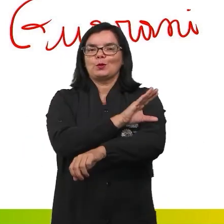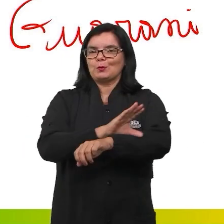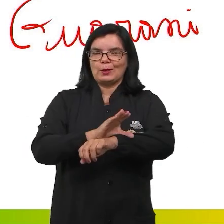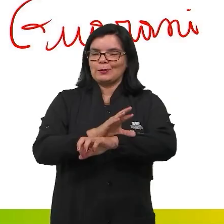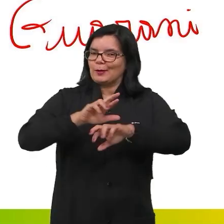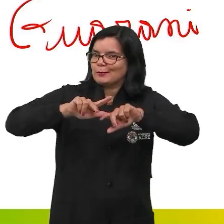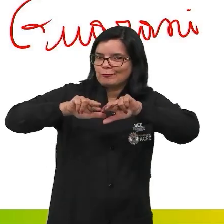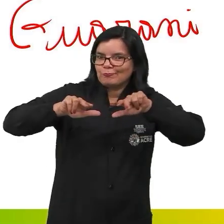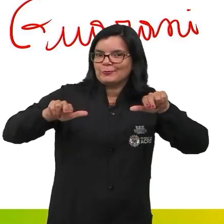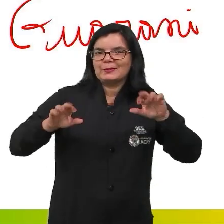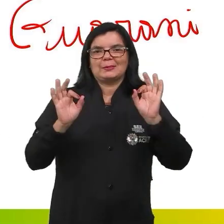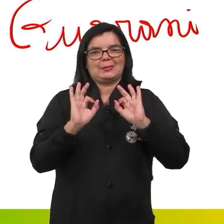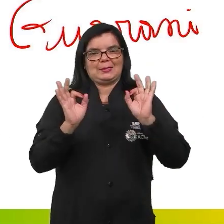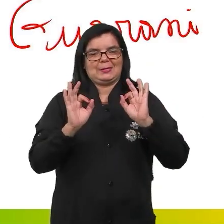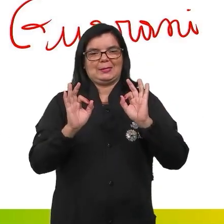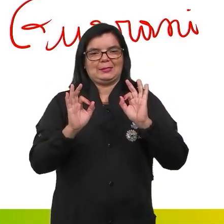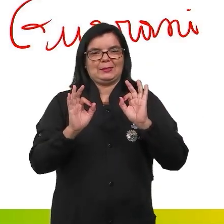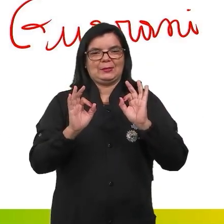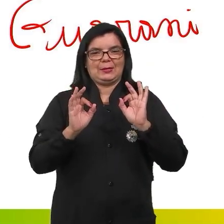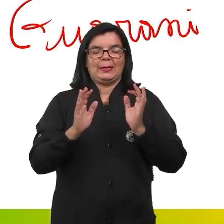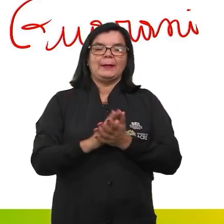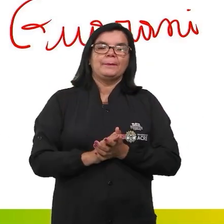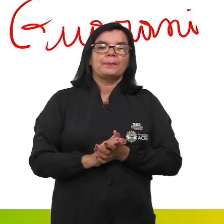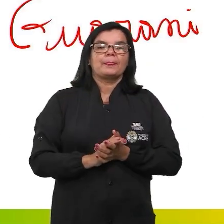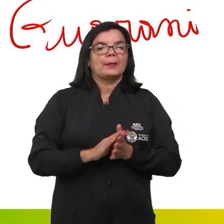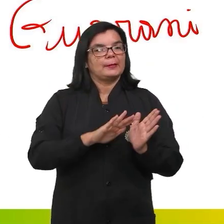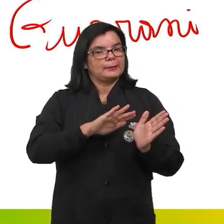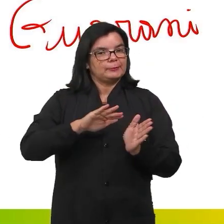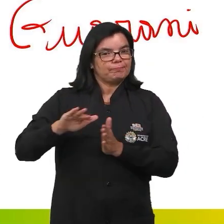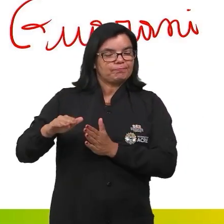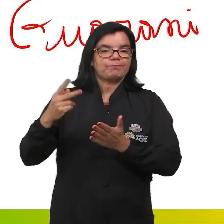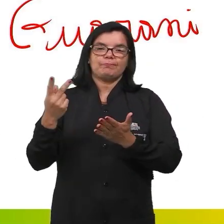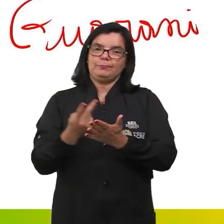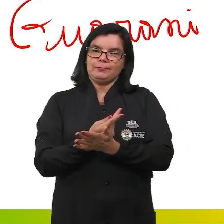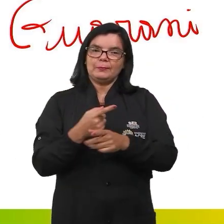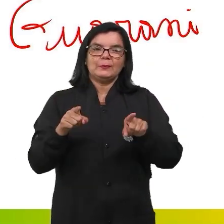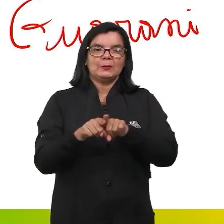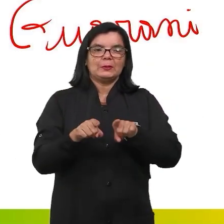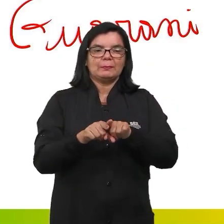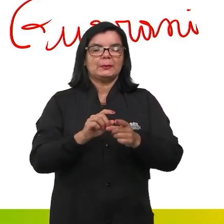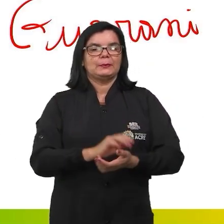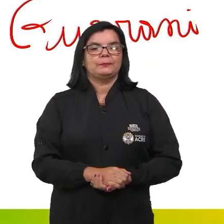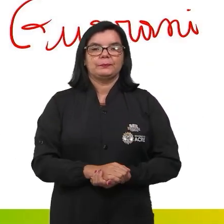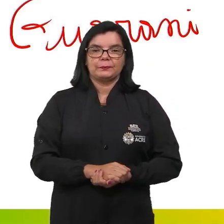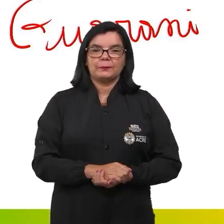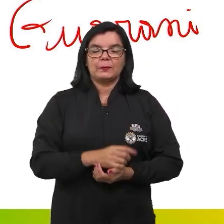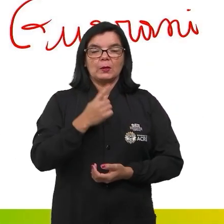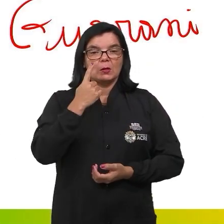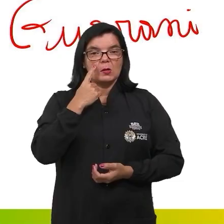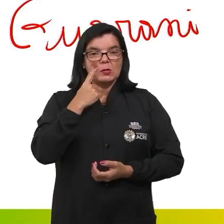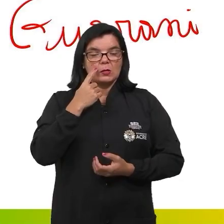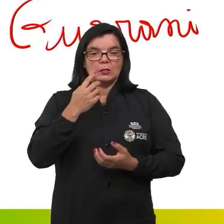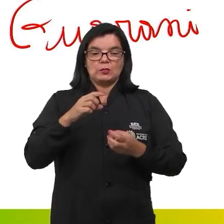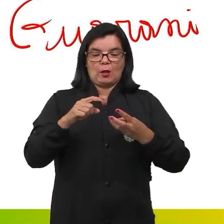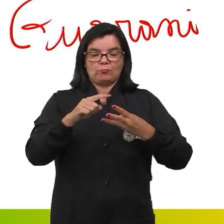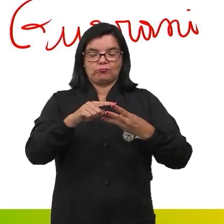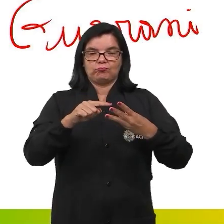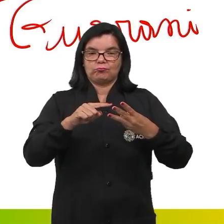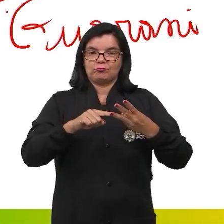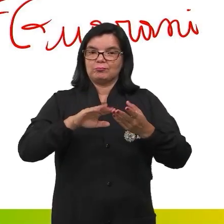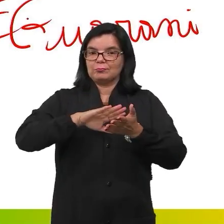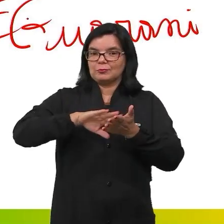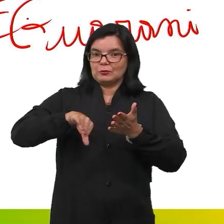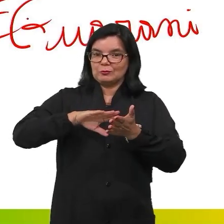era diversidade, né? Não era pluralidade. Então, tá errada também a letra C. Então, a gente já detonou 3 aqui, né?